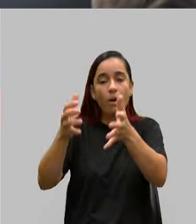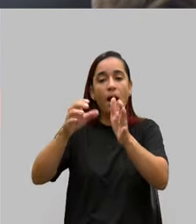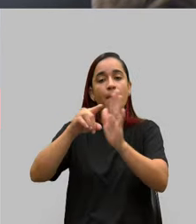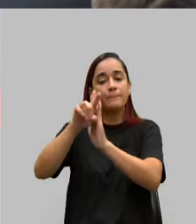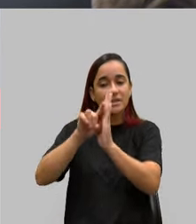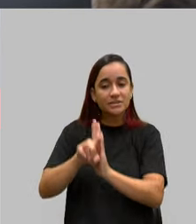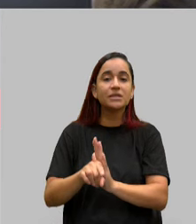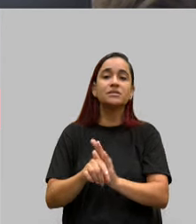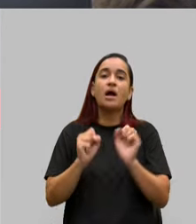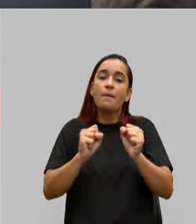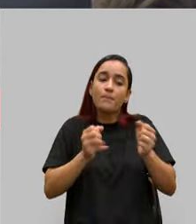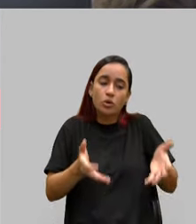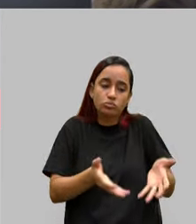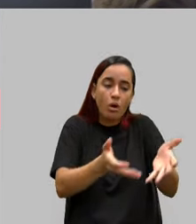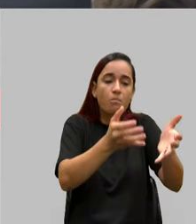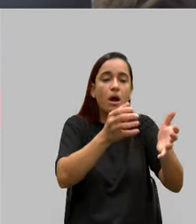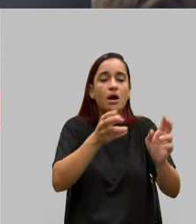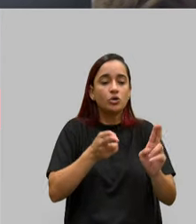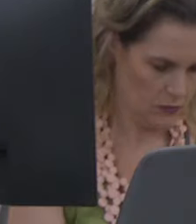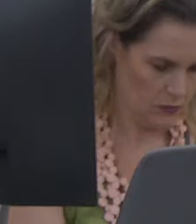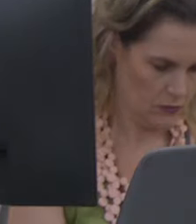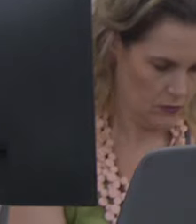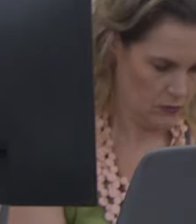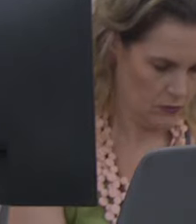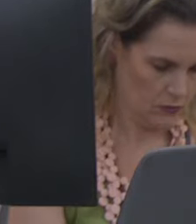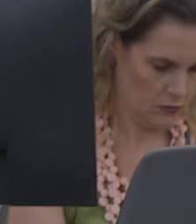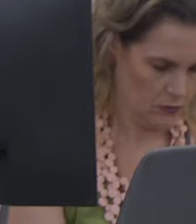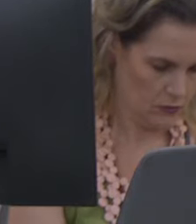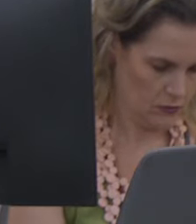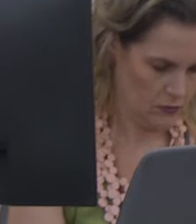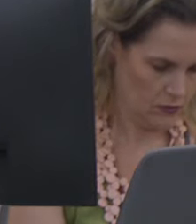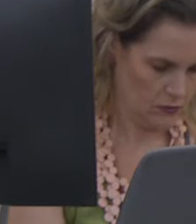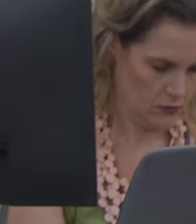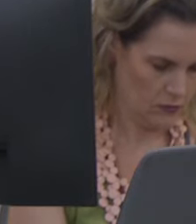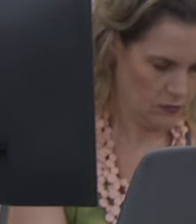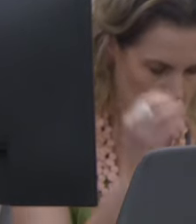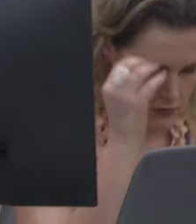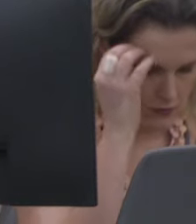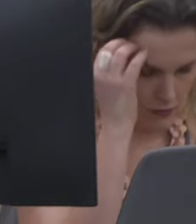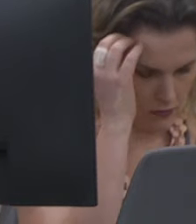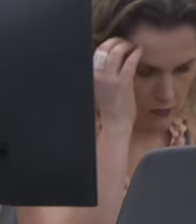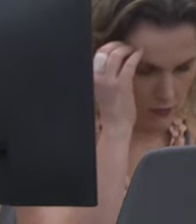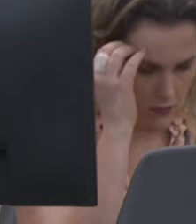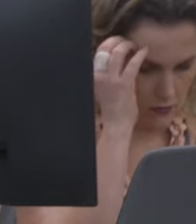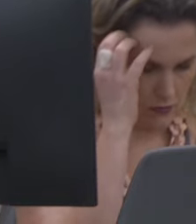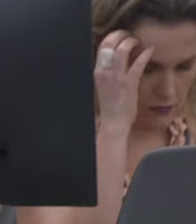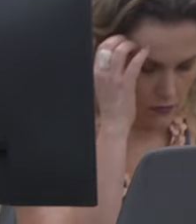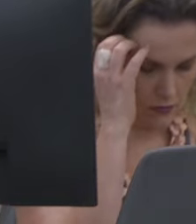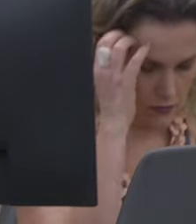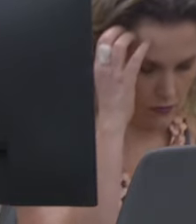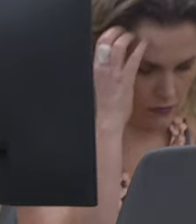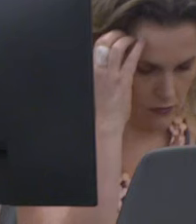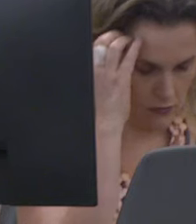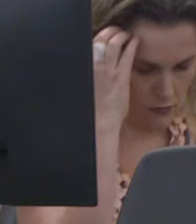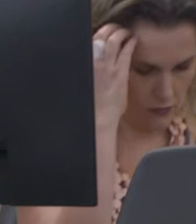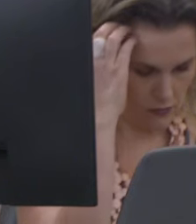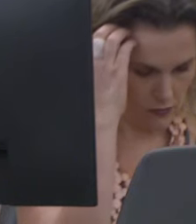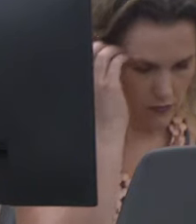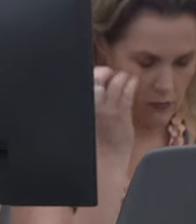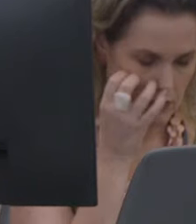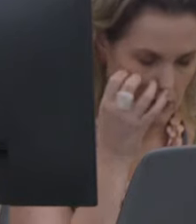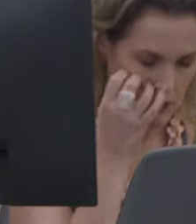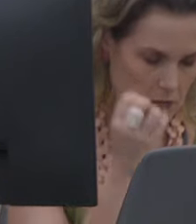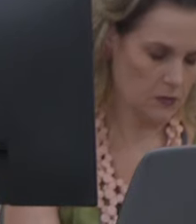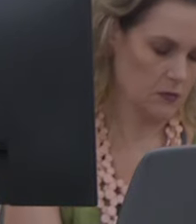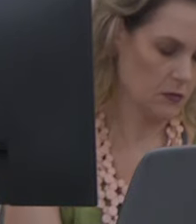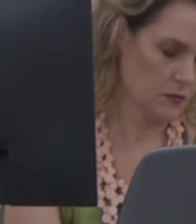incluir na distribuição do SUS ela pode dar uma atenção às associações de pacientes e com isso a